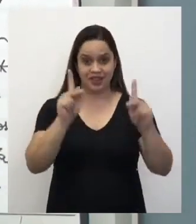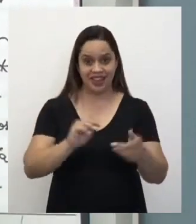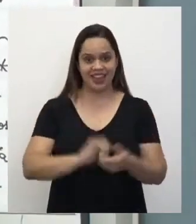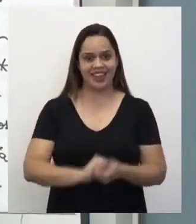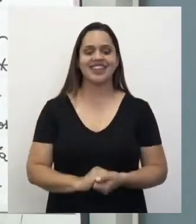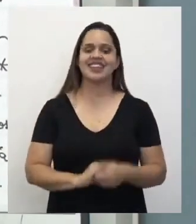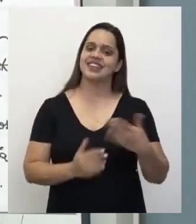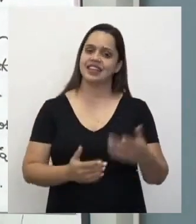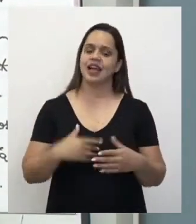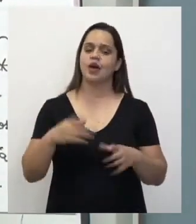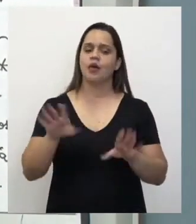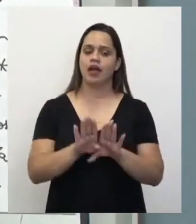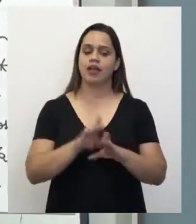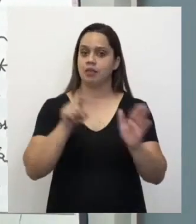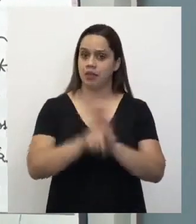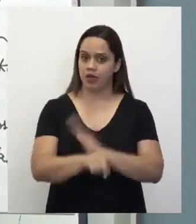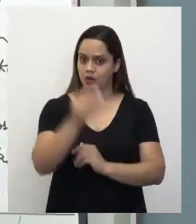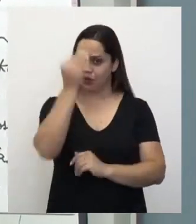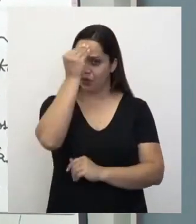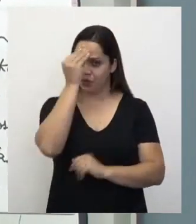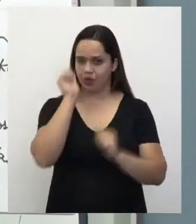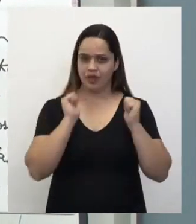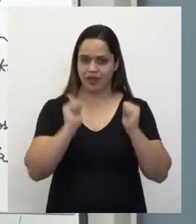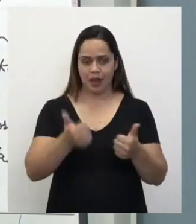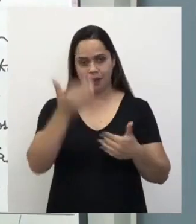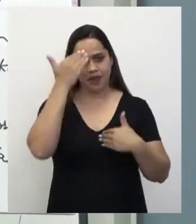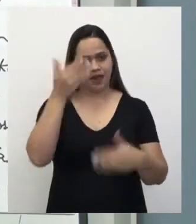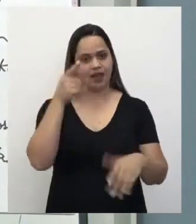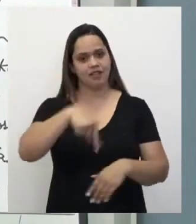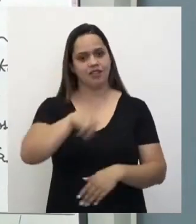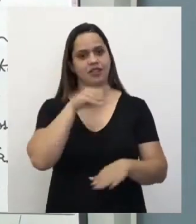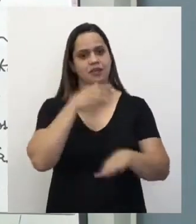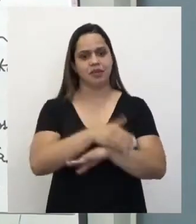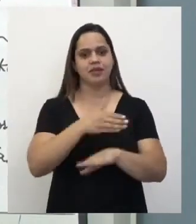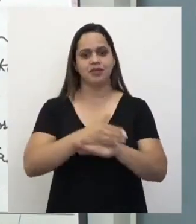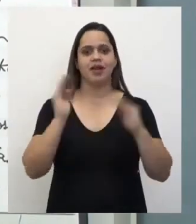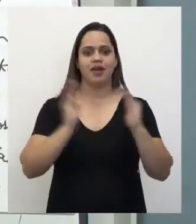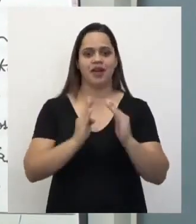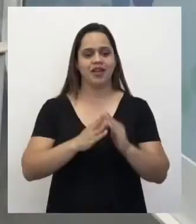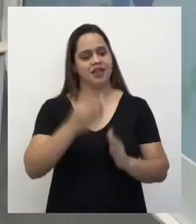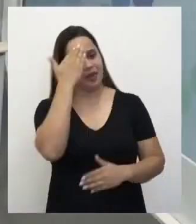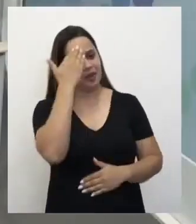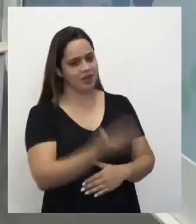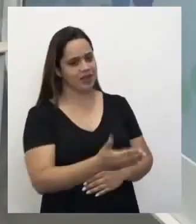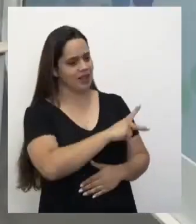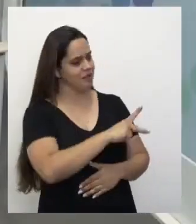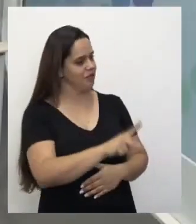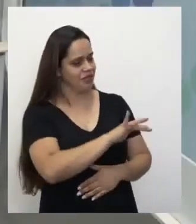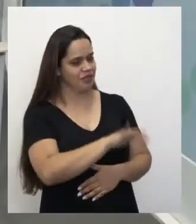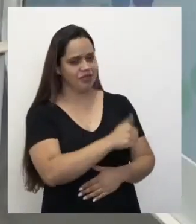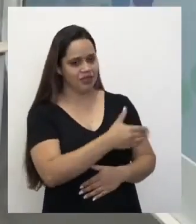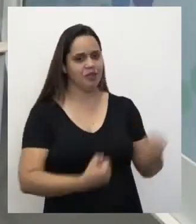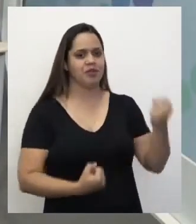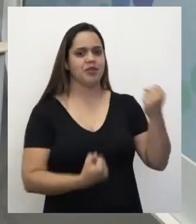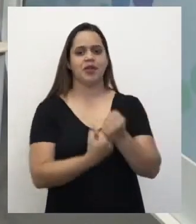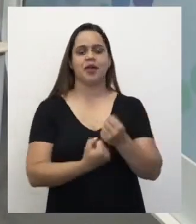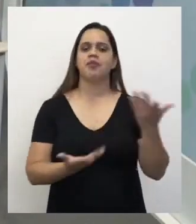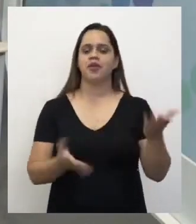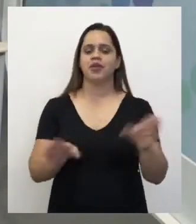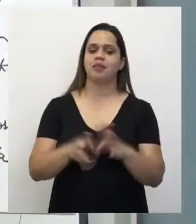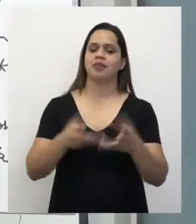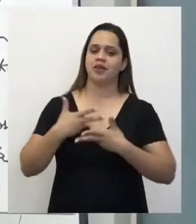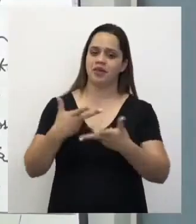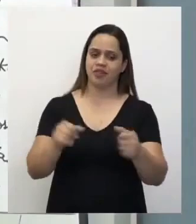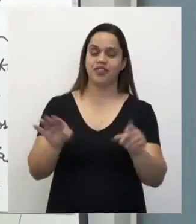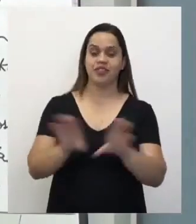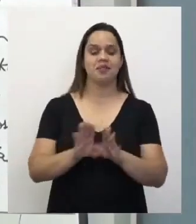Então, guarda essa perguntinha aí. Muito obrigada a todos vocês que participaram conosco aí em casa. Obrigada, João, pela moderação, por aceitar o meu convite. Obrigado pelo